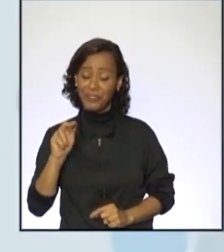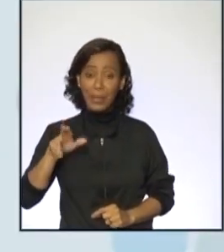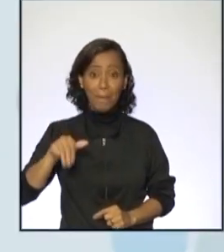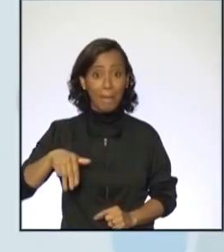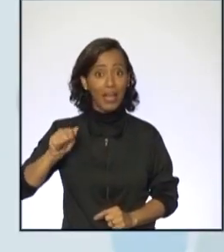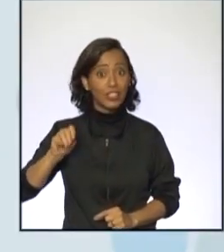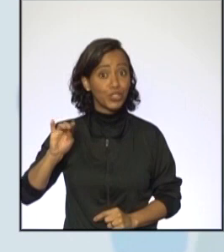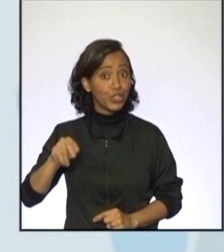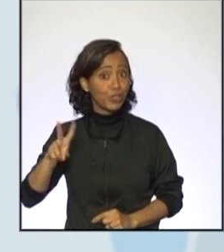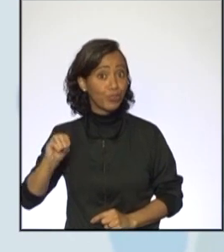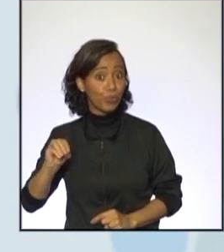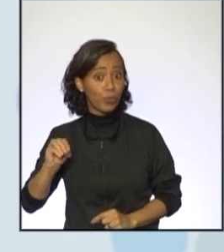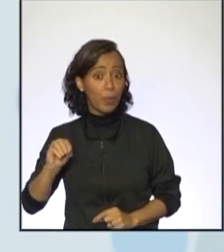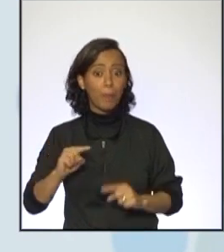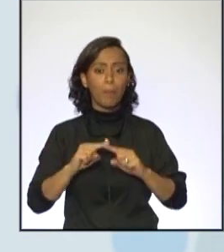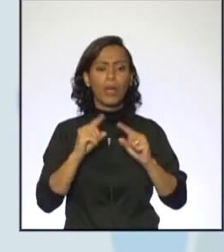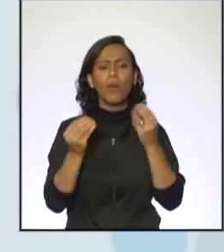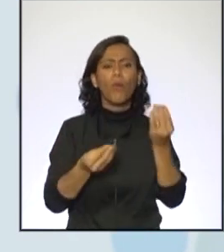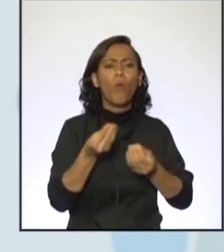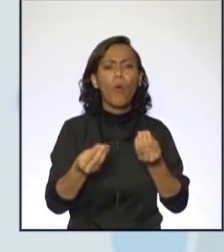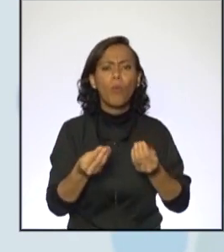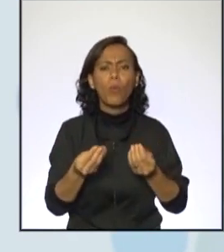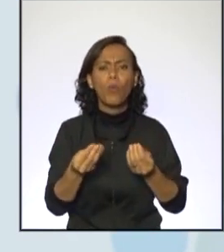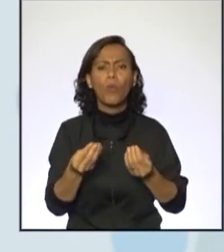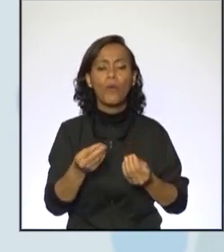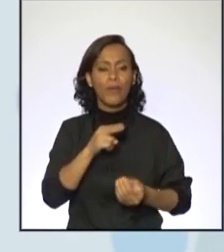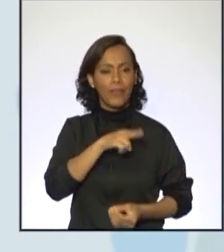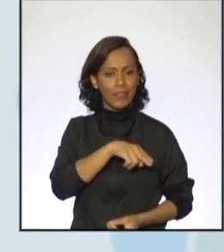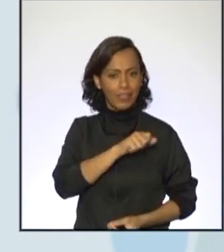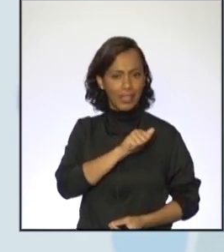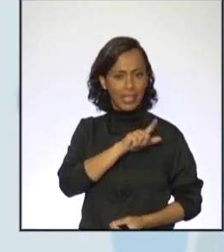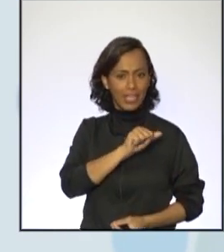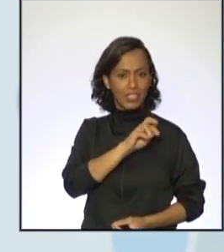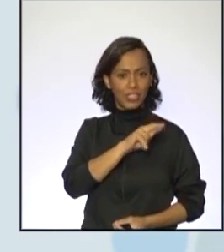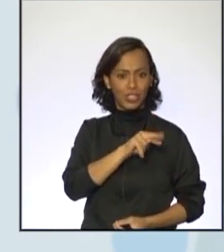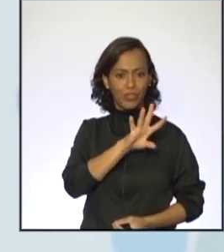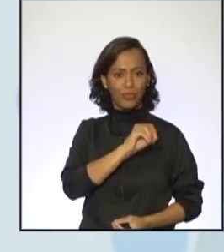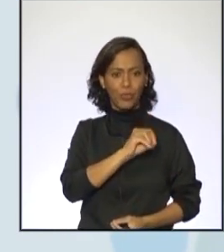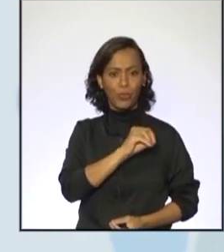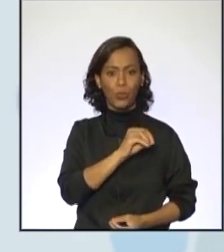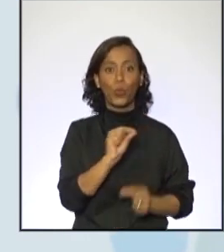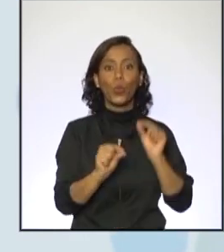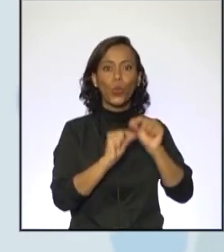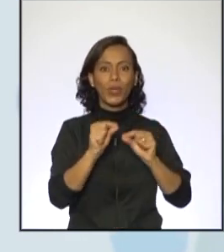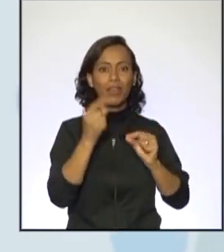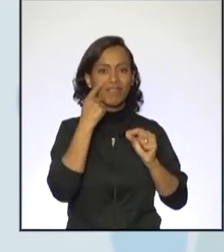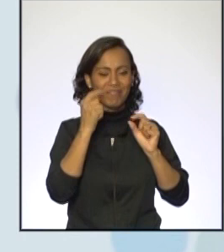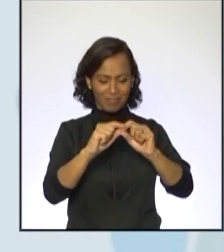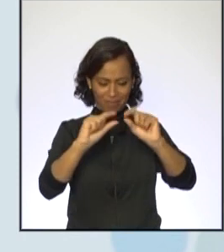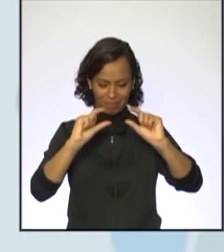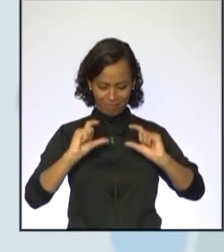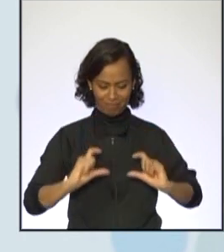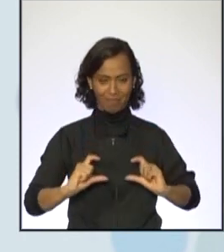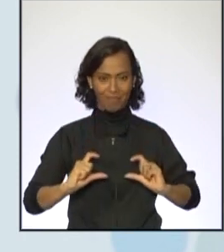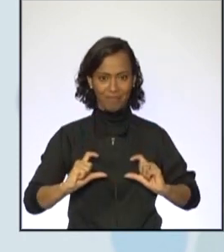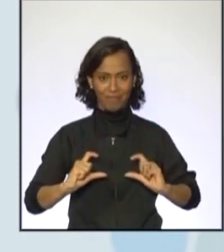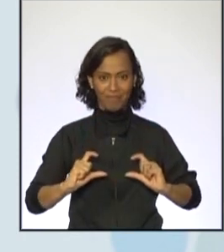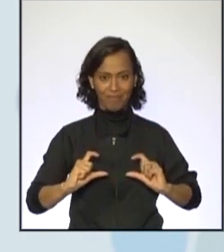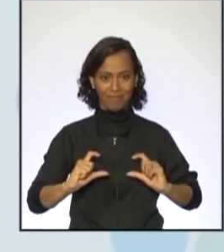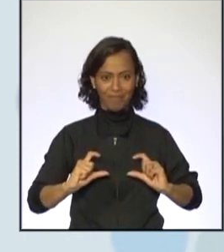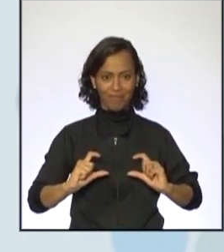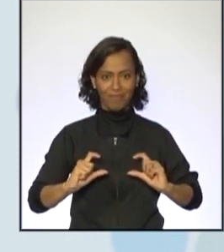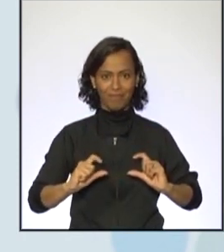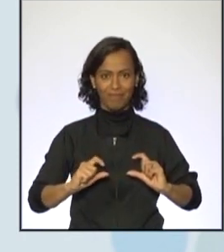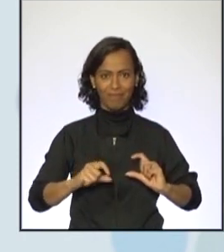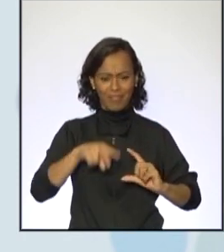está intimamente ligada ao efeito de sentido. Vejam o quadro de baixo. Leia a frase sem o